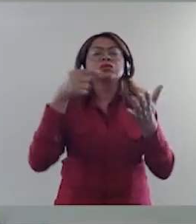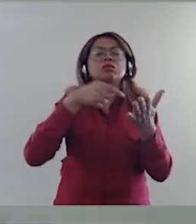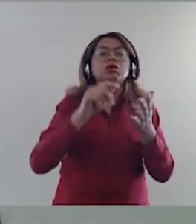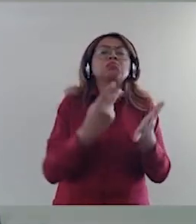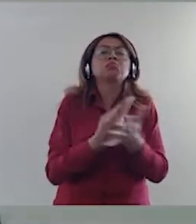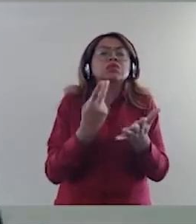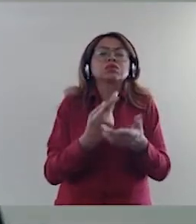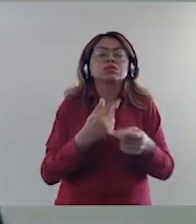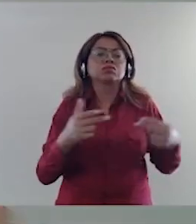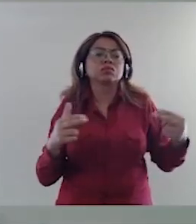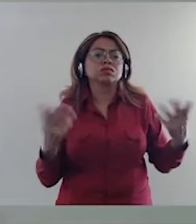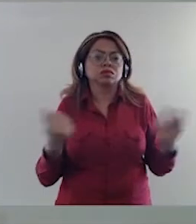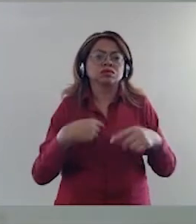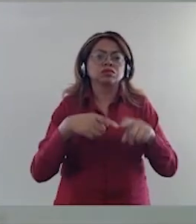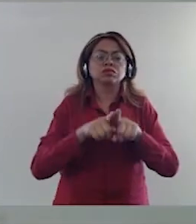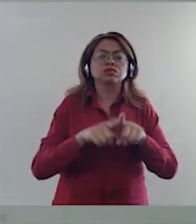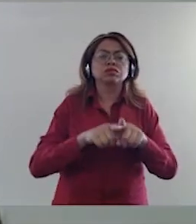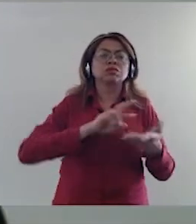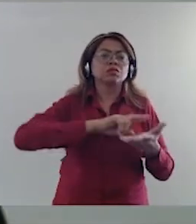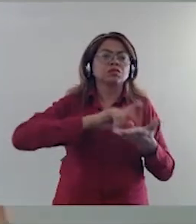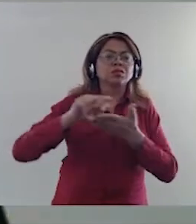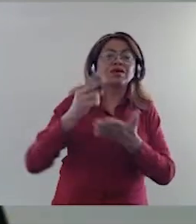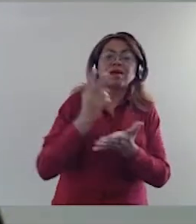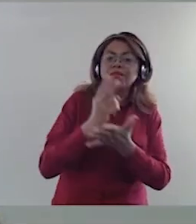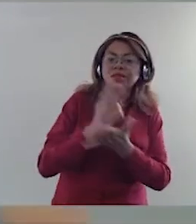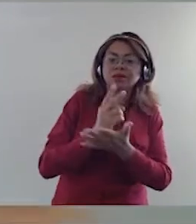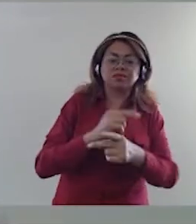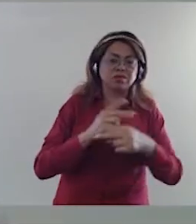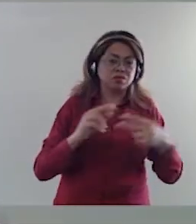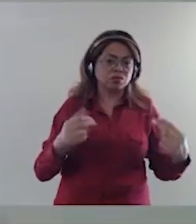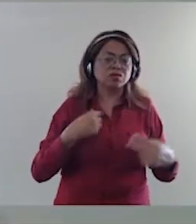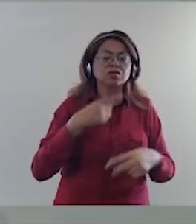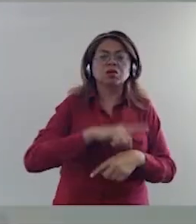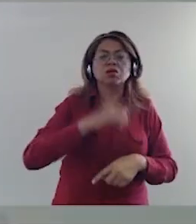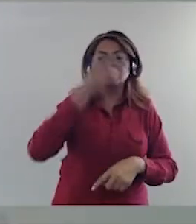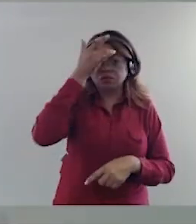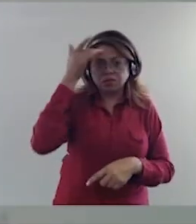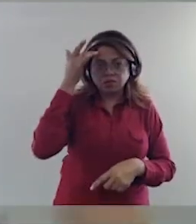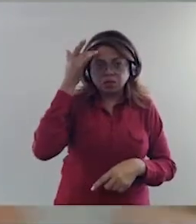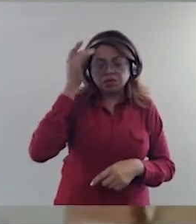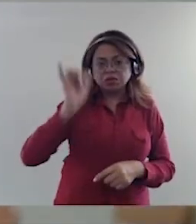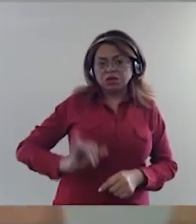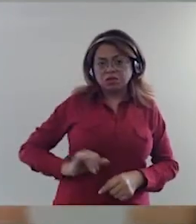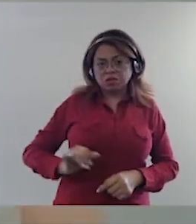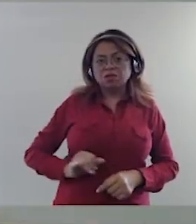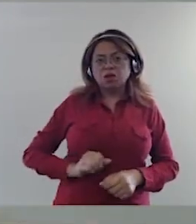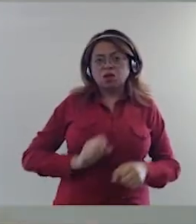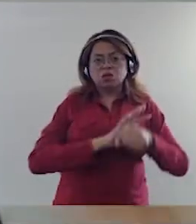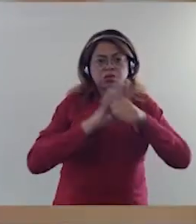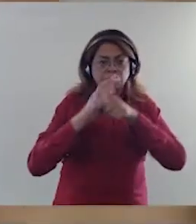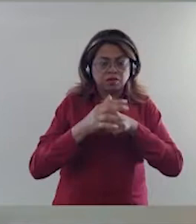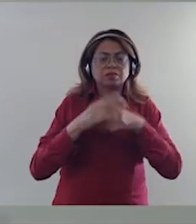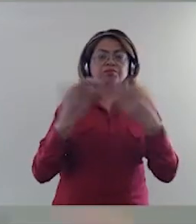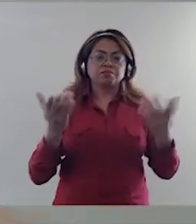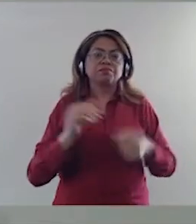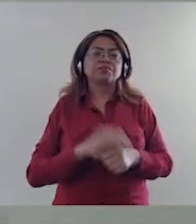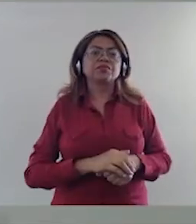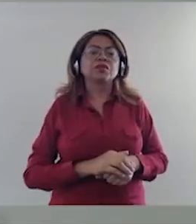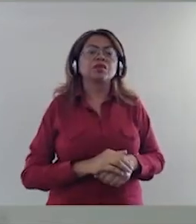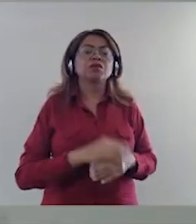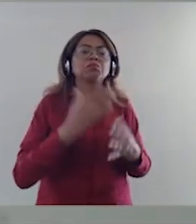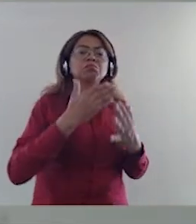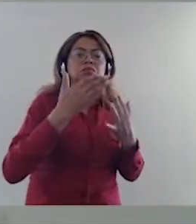efeitos distintos para uma mesma situação. Todos aqueles que sofreram a pandemia, os efeitos da pandemia